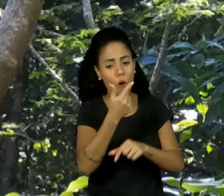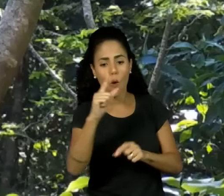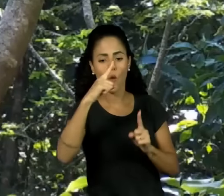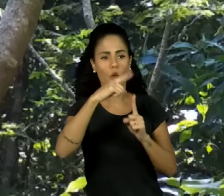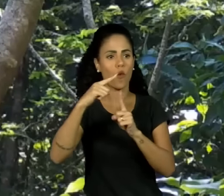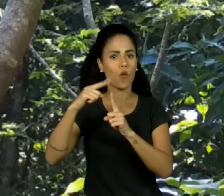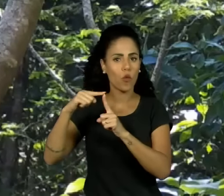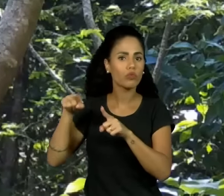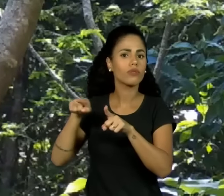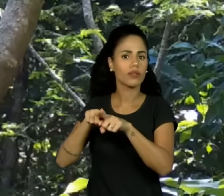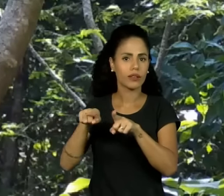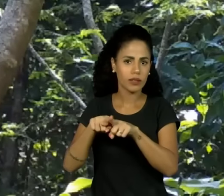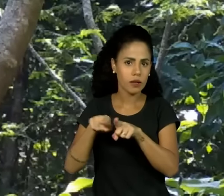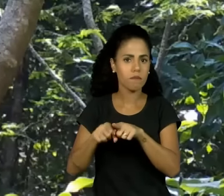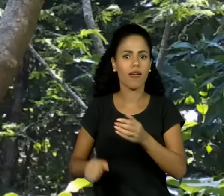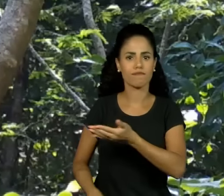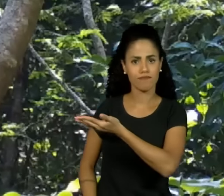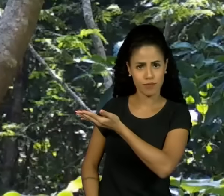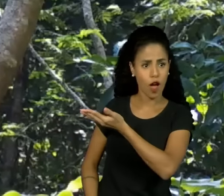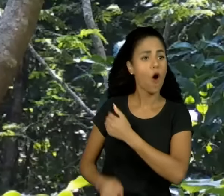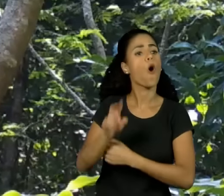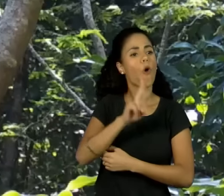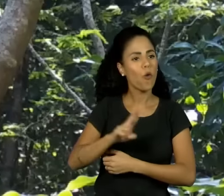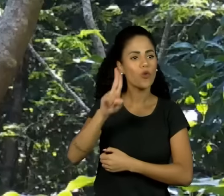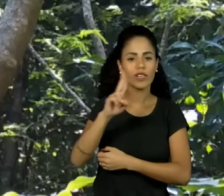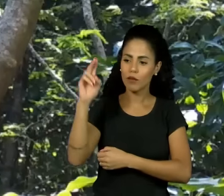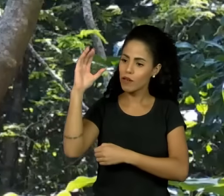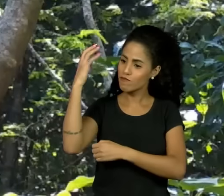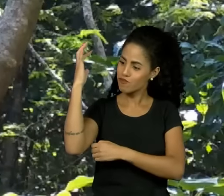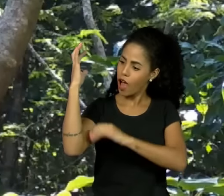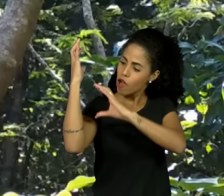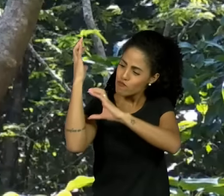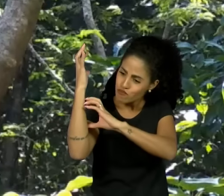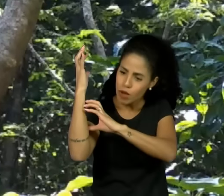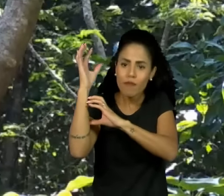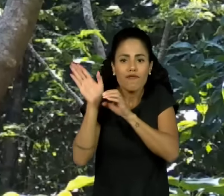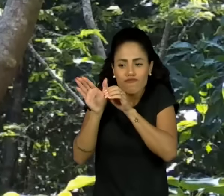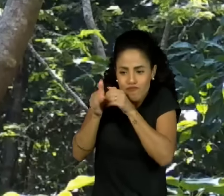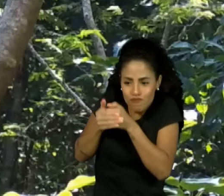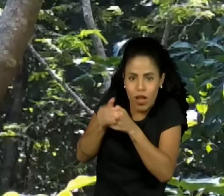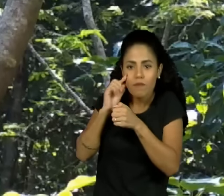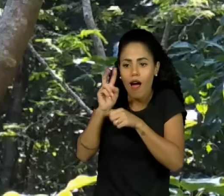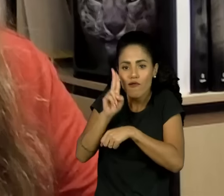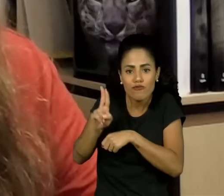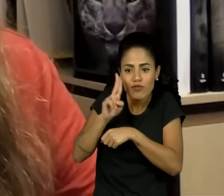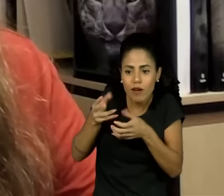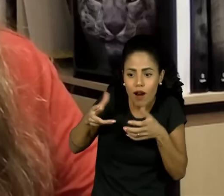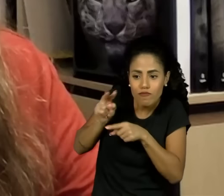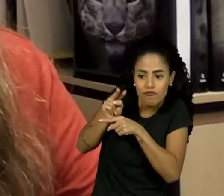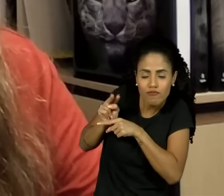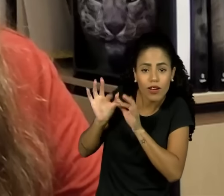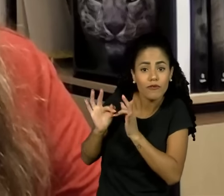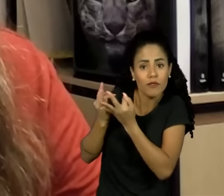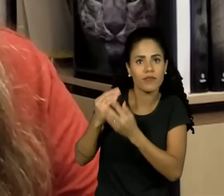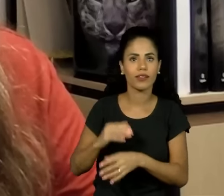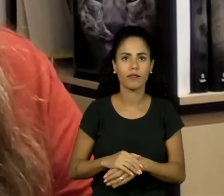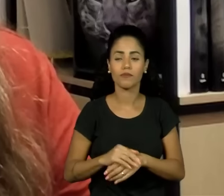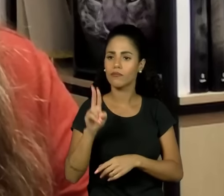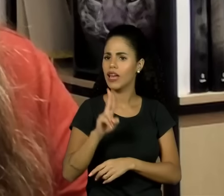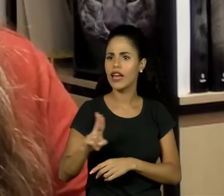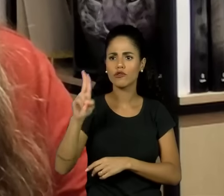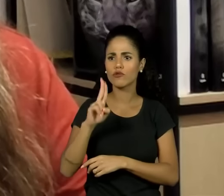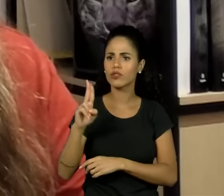o gambá, também utilizam, até para fazer os ninhos para os filhotes. Eles usam esses ocos para